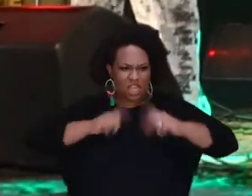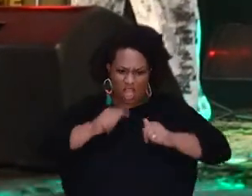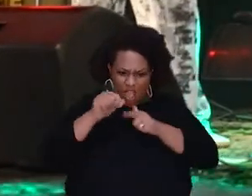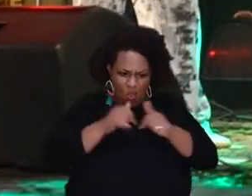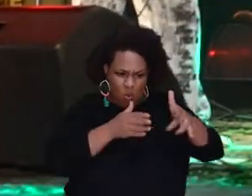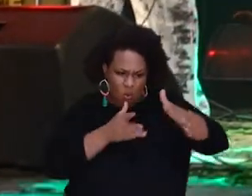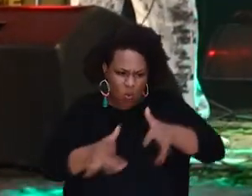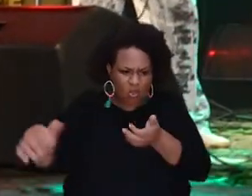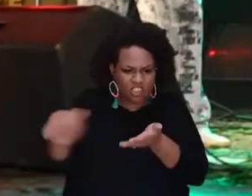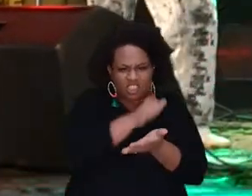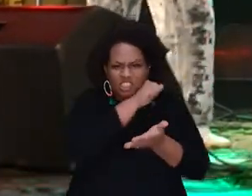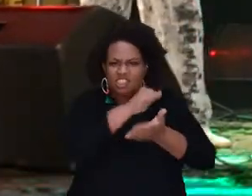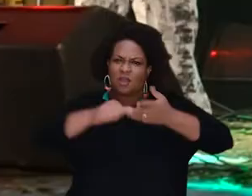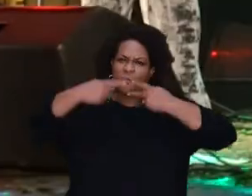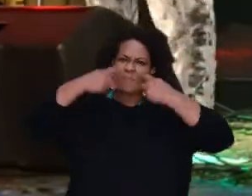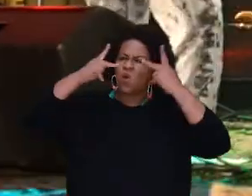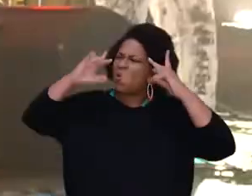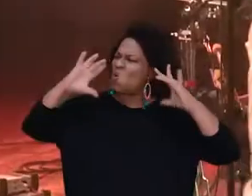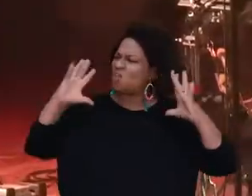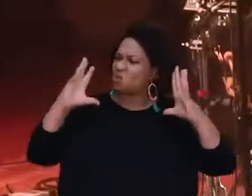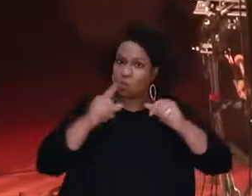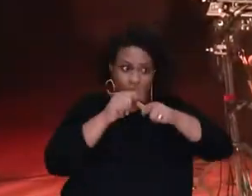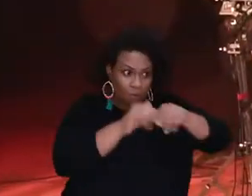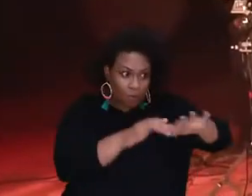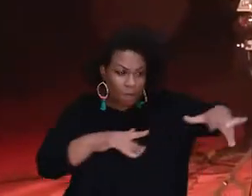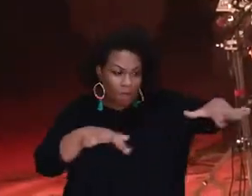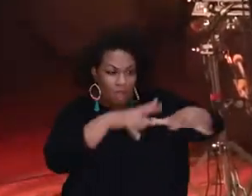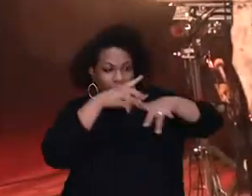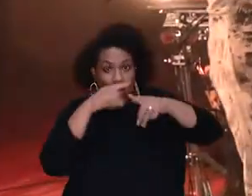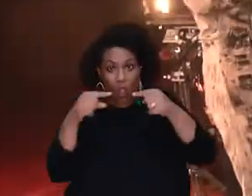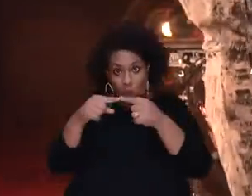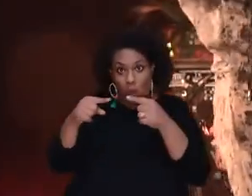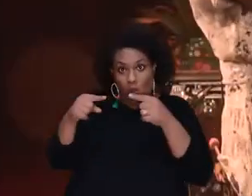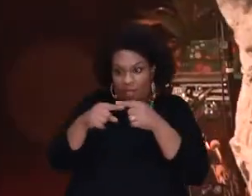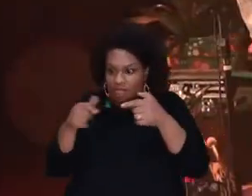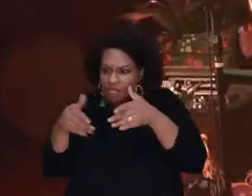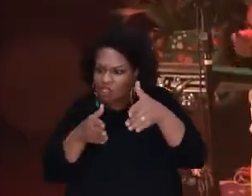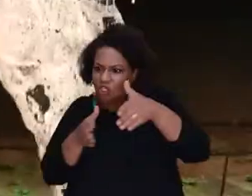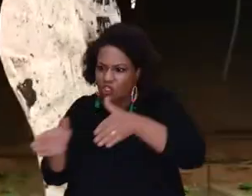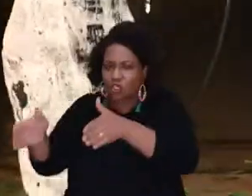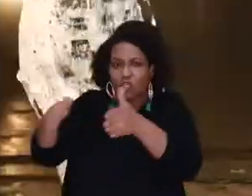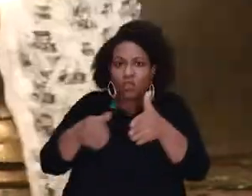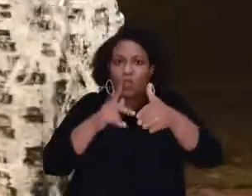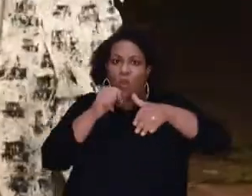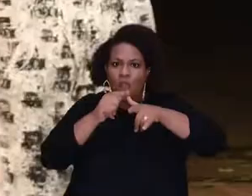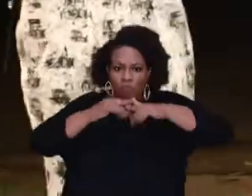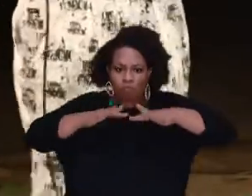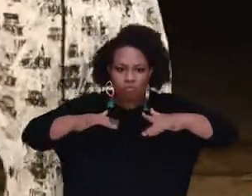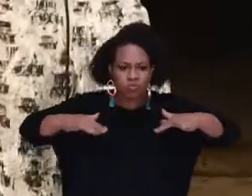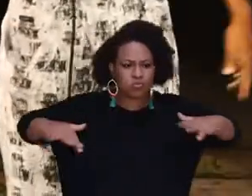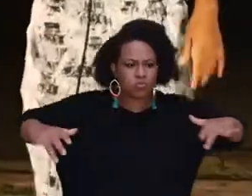Enxágua nascente, lava a porra toda, pra maresia combinar com o meu rio, viu? Minha